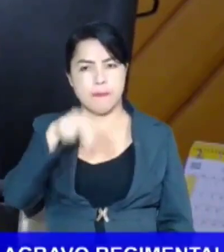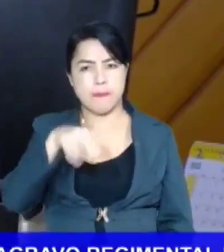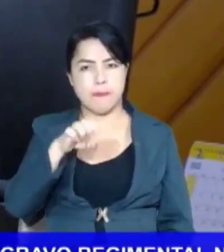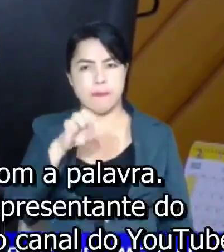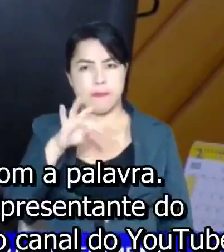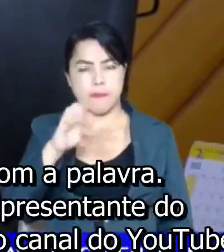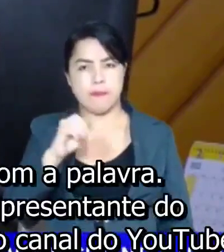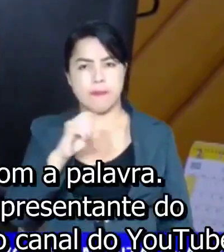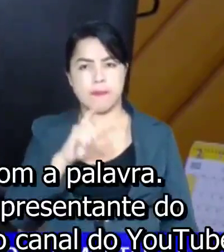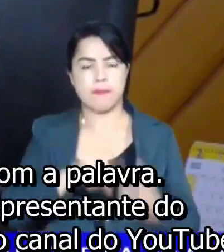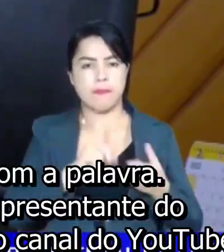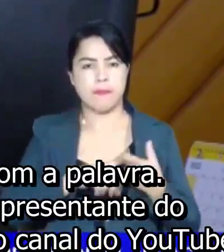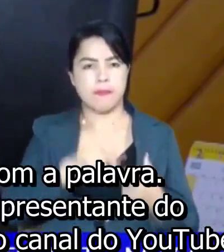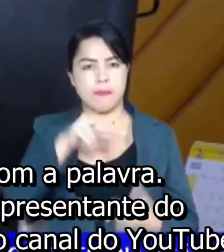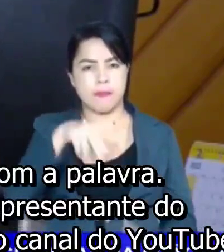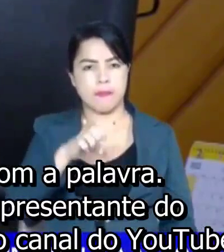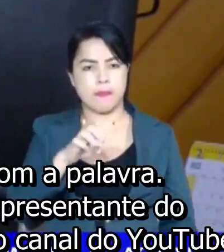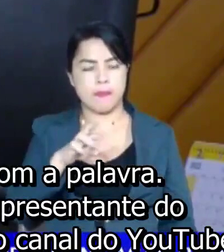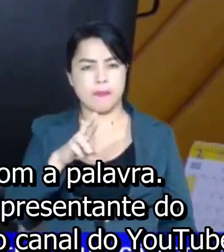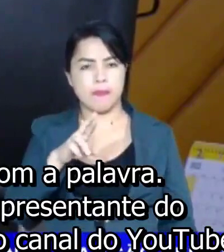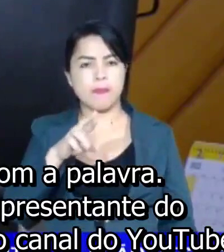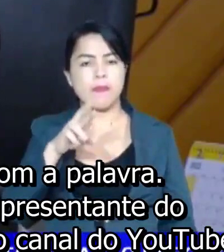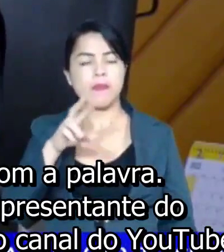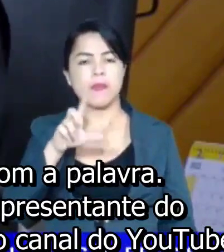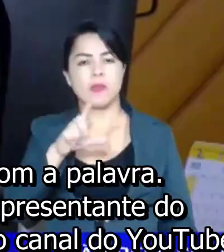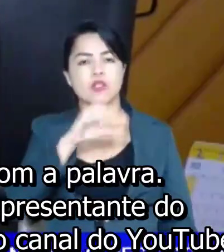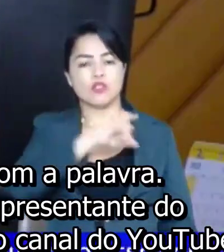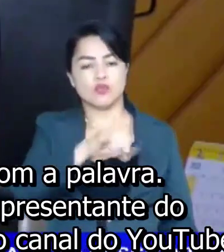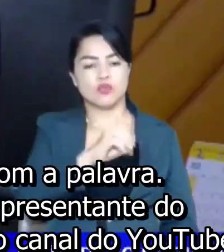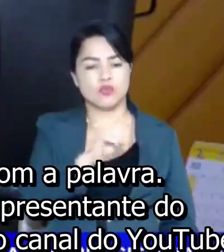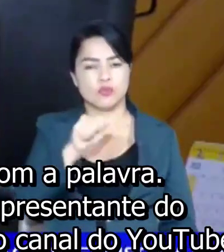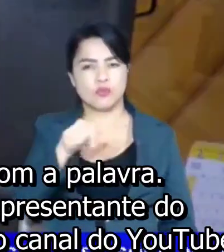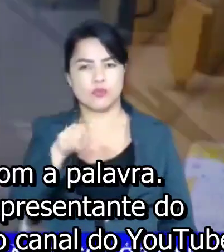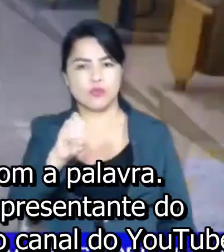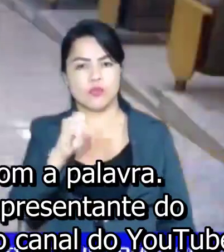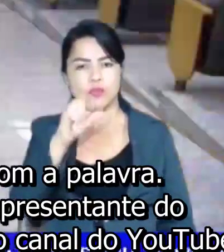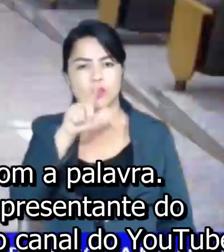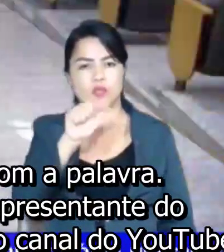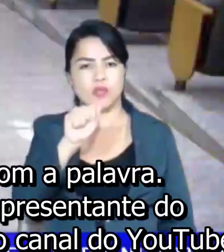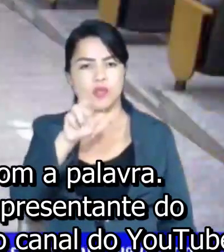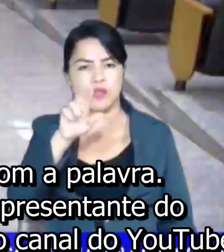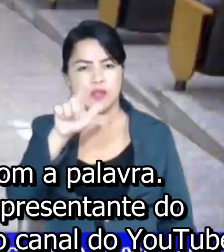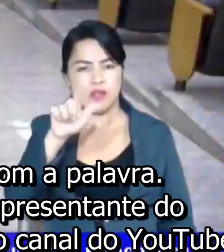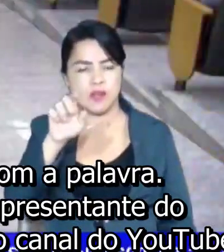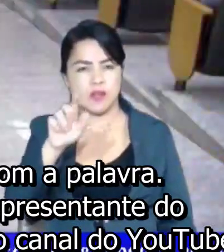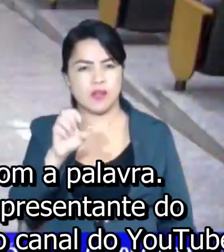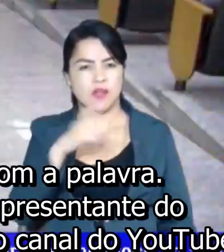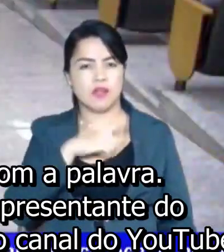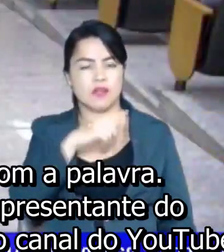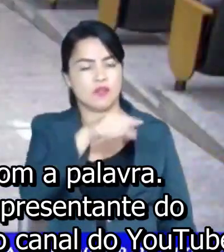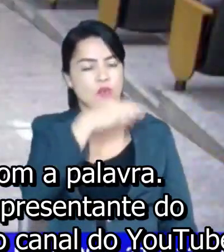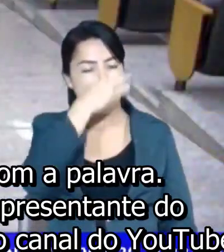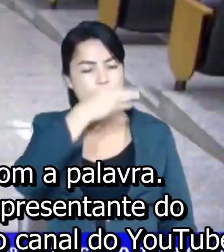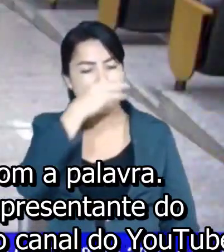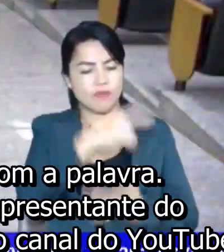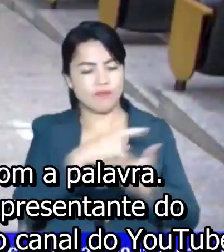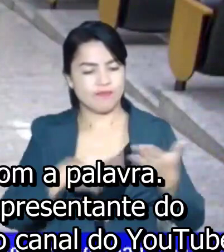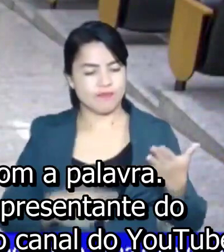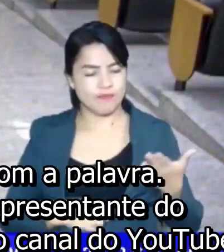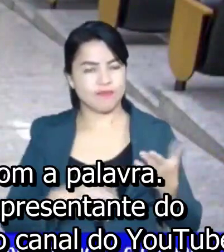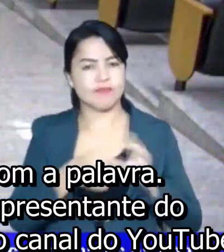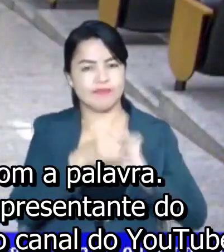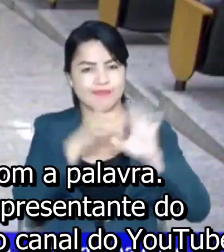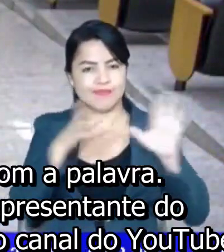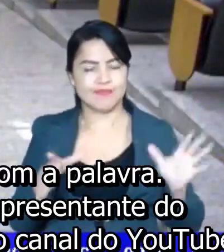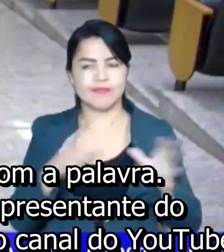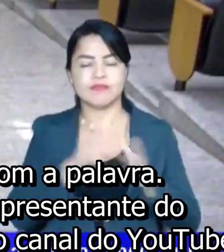Normande Souza e João Lages. A ilustre relatora está com a palavra. Imagem do Excelentíssimo plenário, senhor informações presidente, no canto inferior ilustres